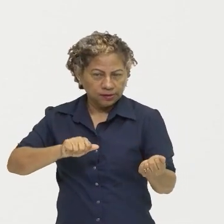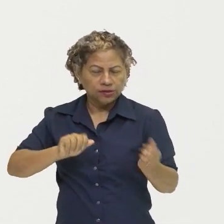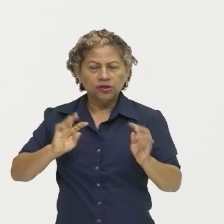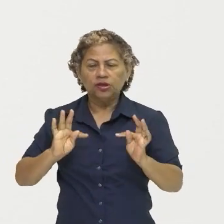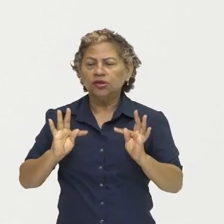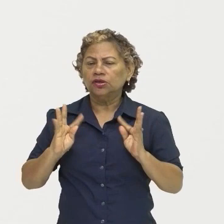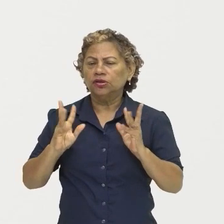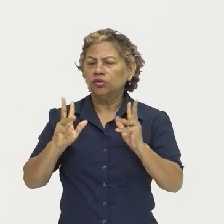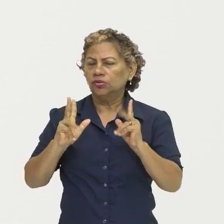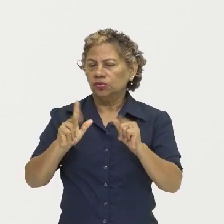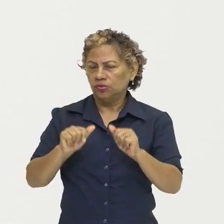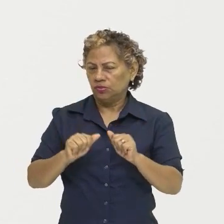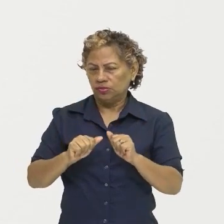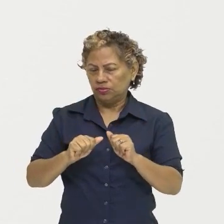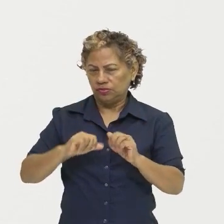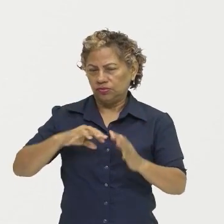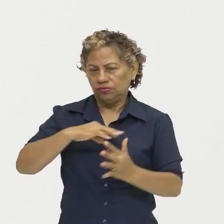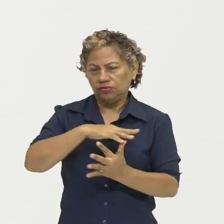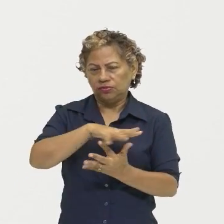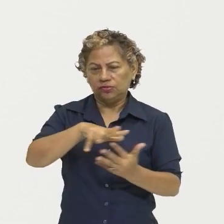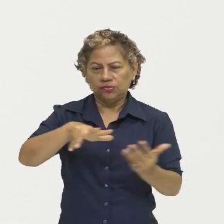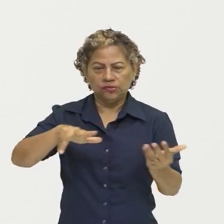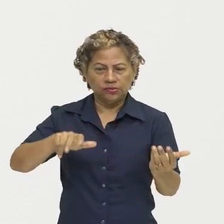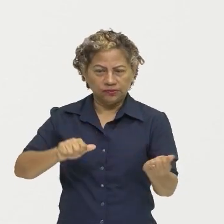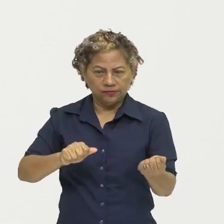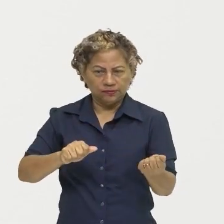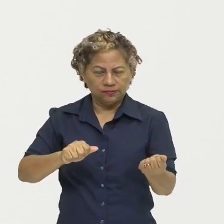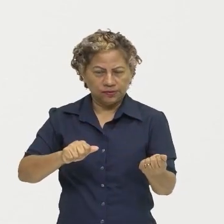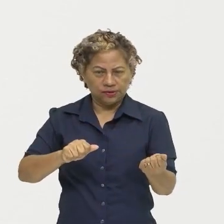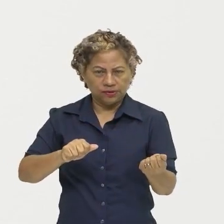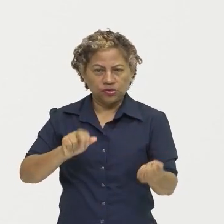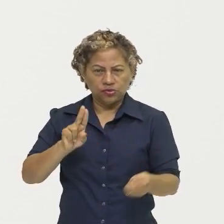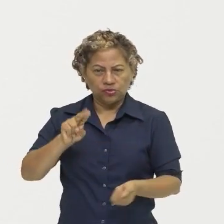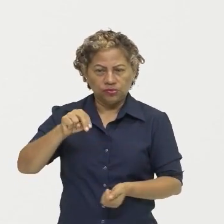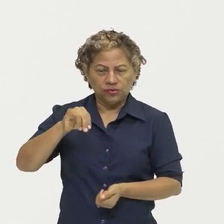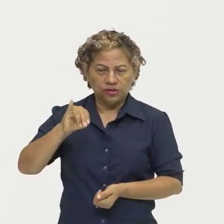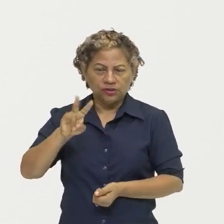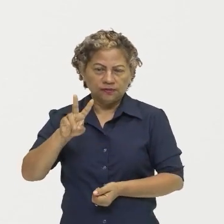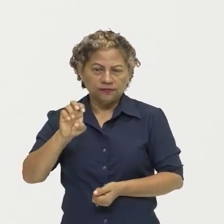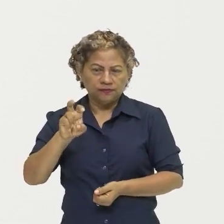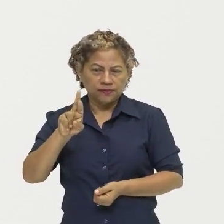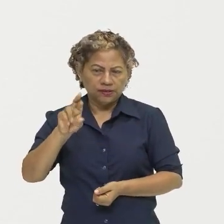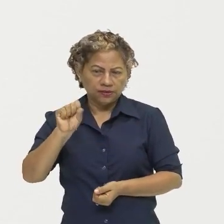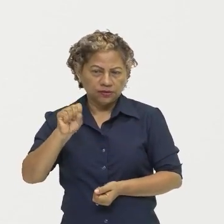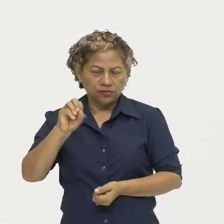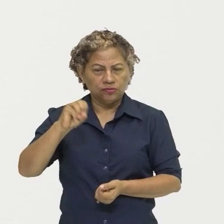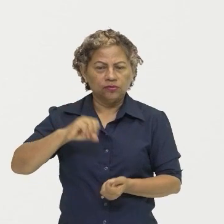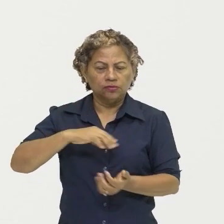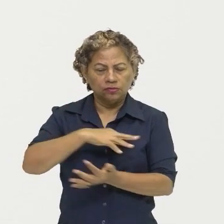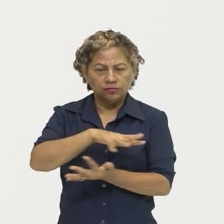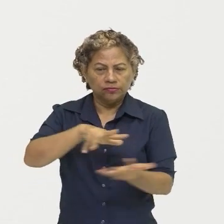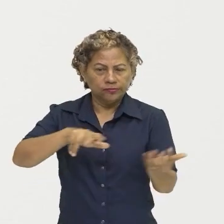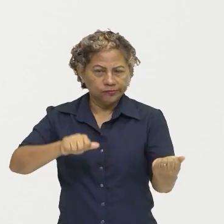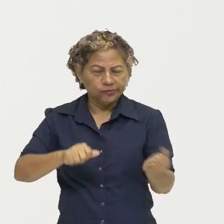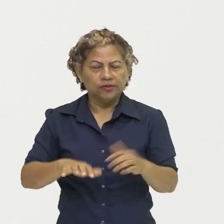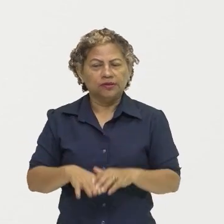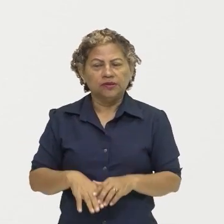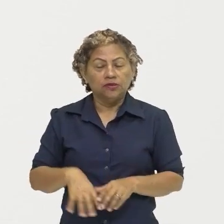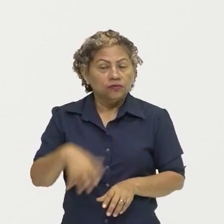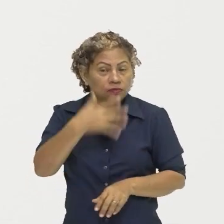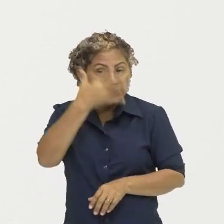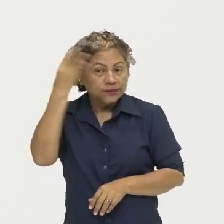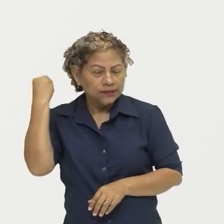em todo o universo. Então, não esqueçam que os fenômenos estudados